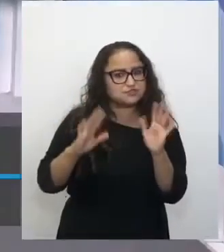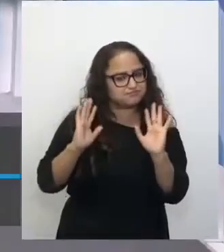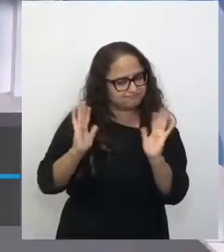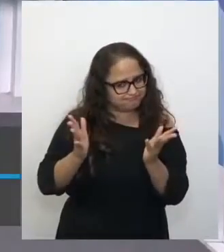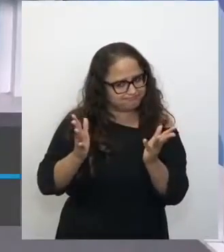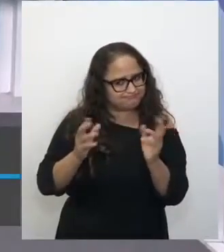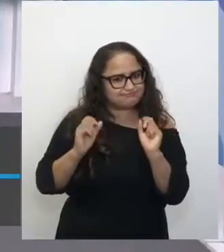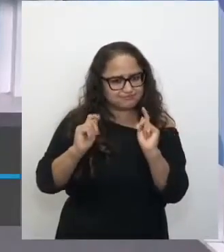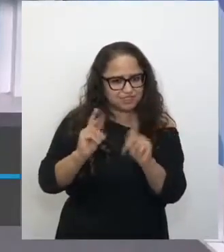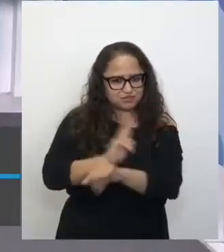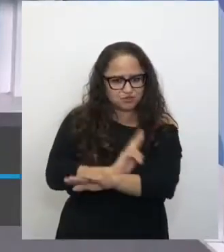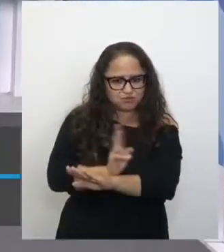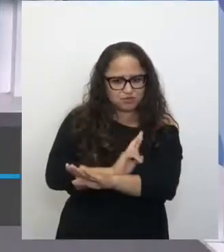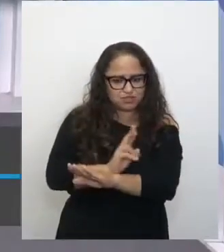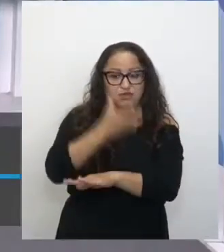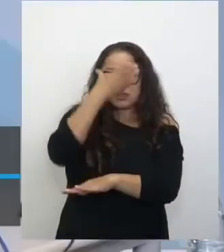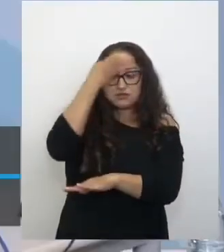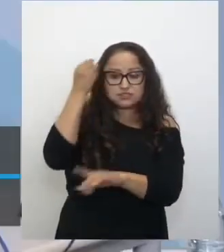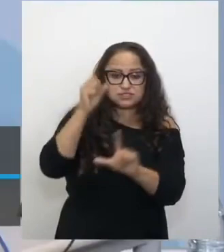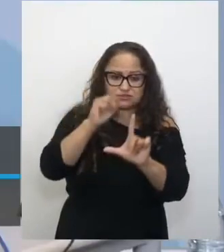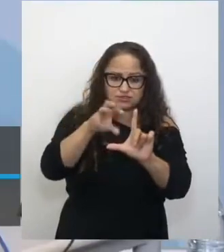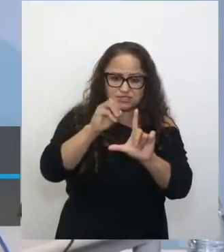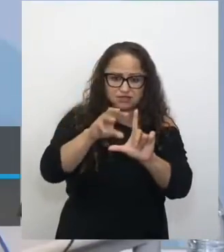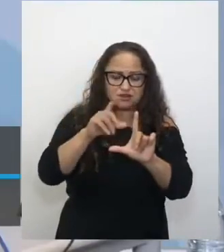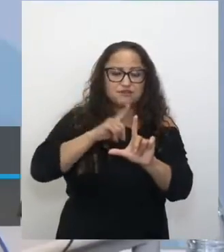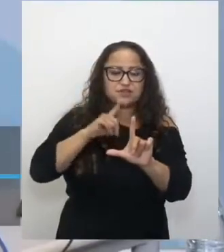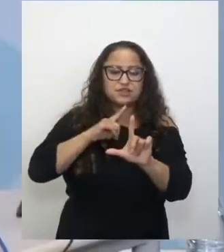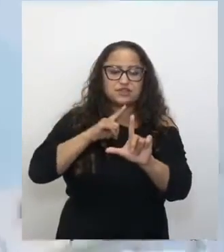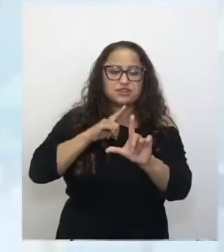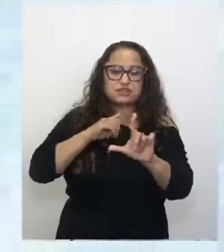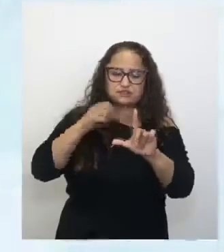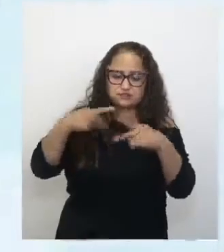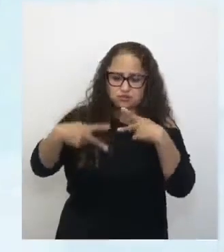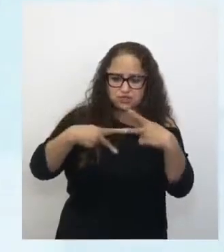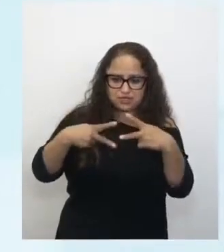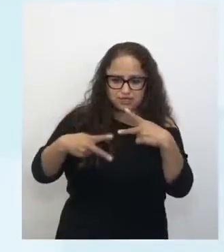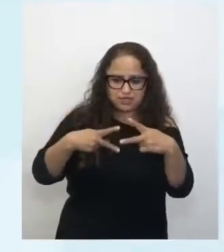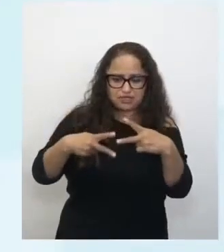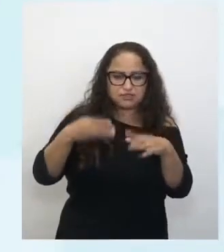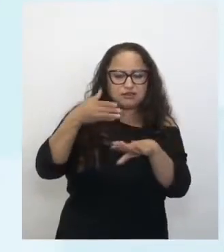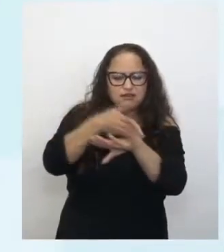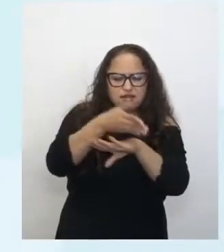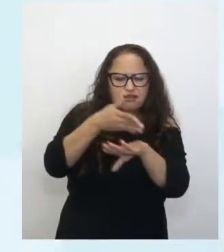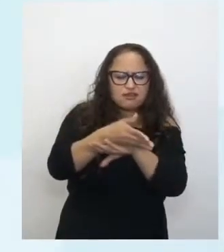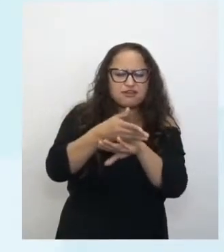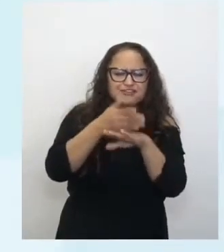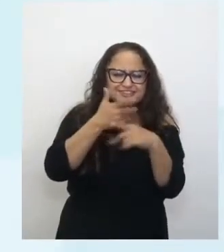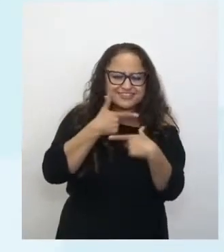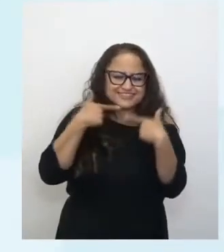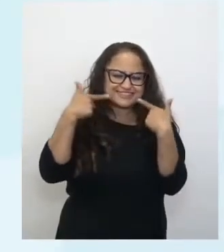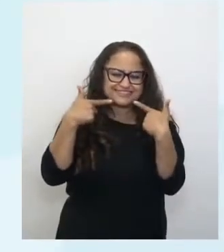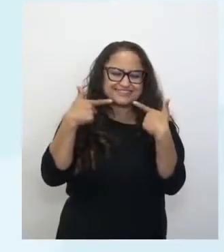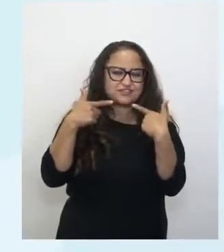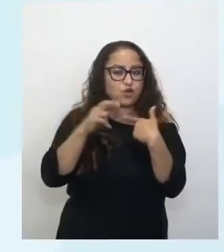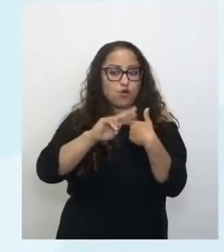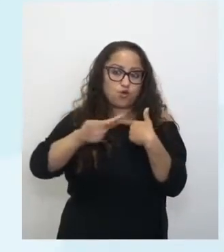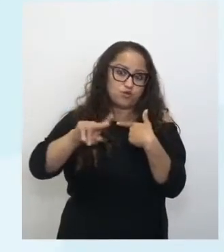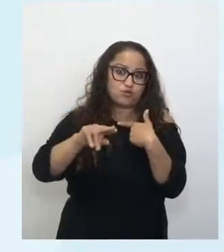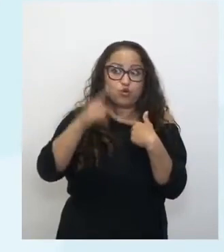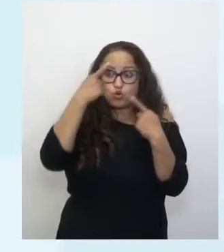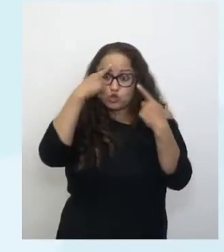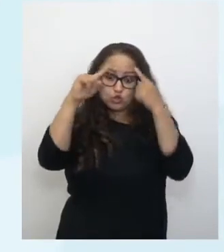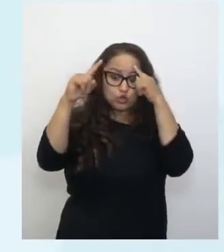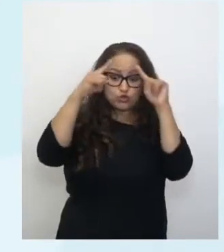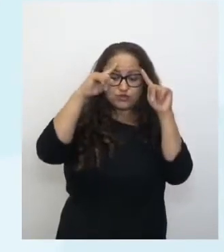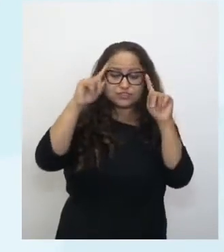professora Roberta certo e não esqueçam também de avaliar nossa aula então vai aparecer para vocês aí o QR Code o link entrem lá manda em carinhas felizes ou não o